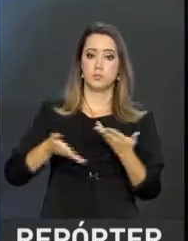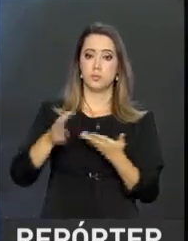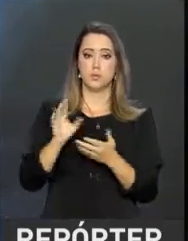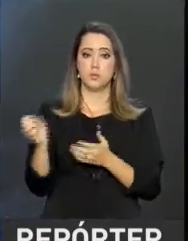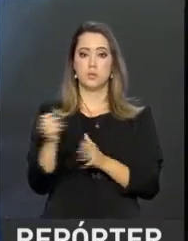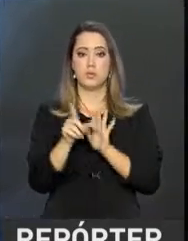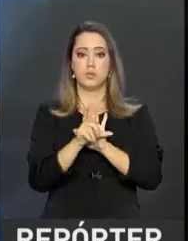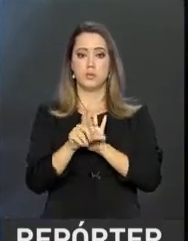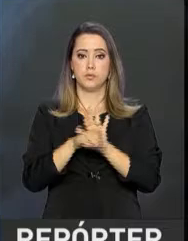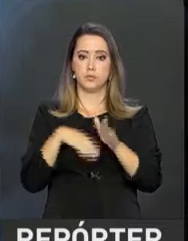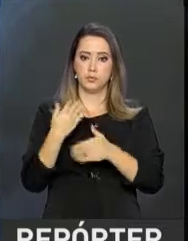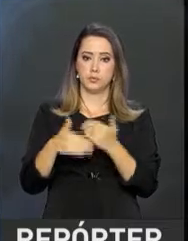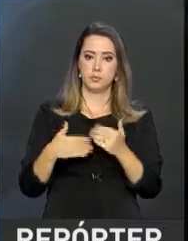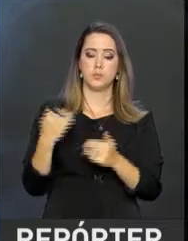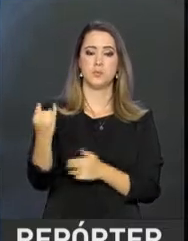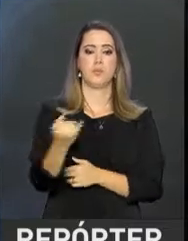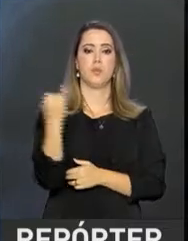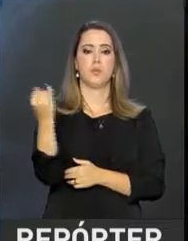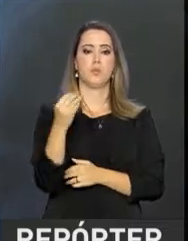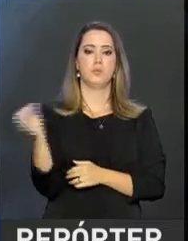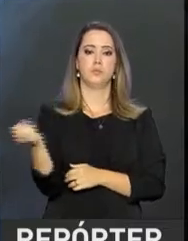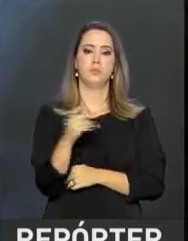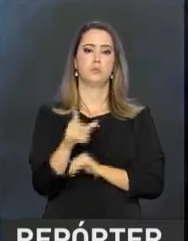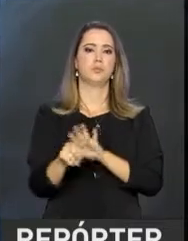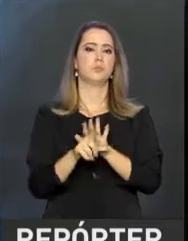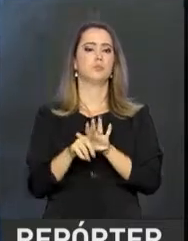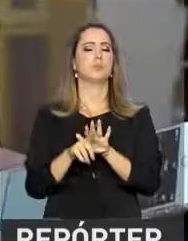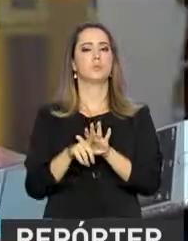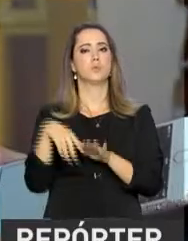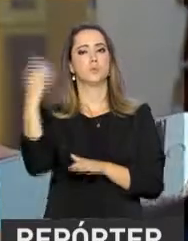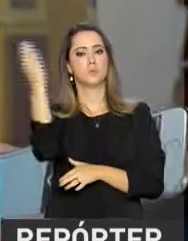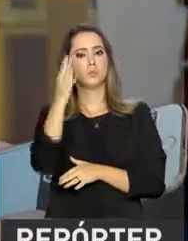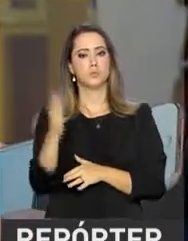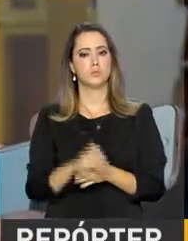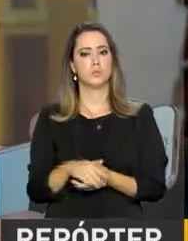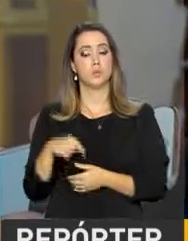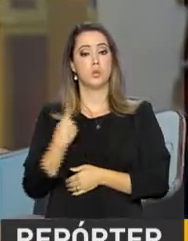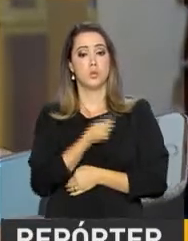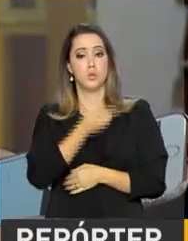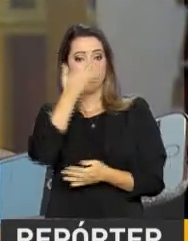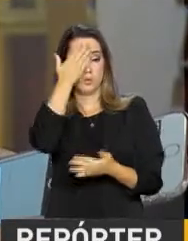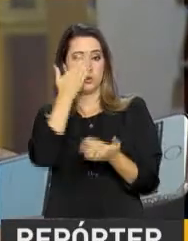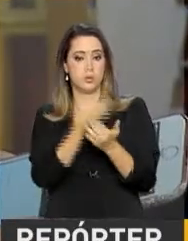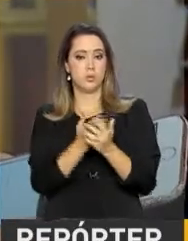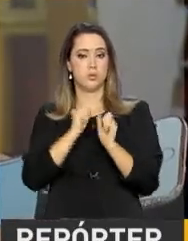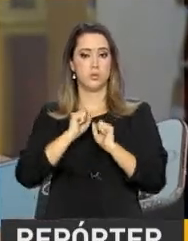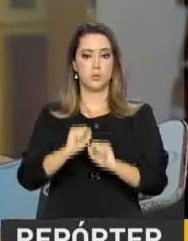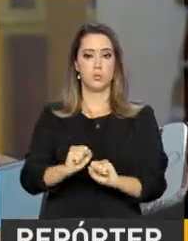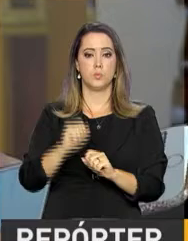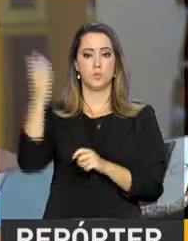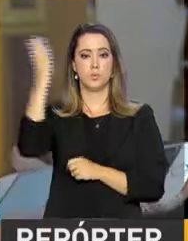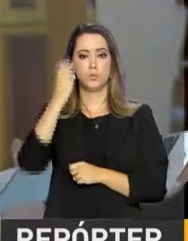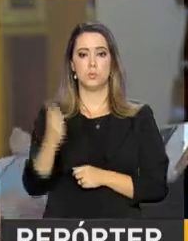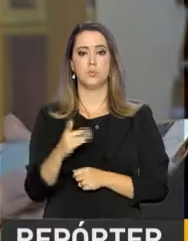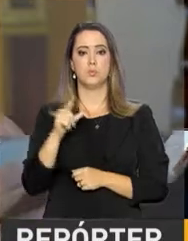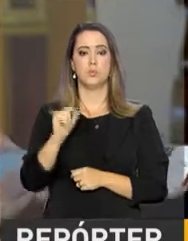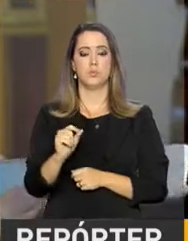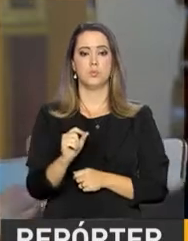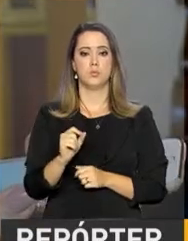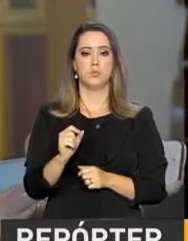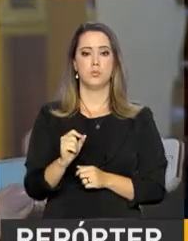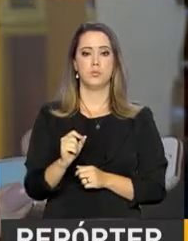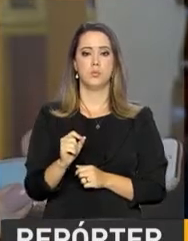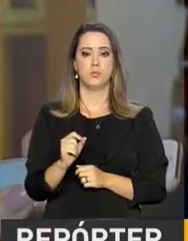em curso são importantes para a modernização do país. Estamos confiantes na capacidade do Brasil